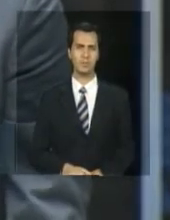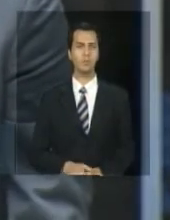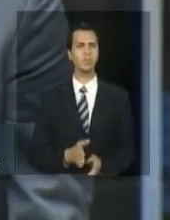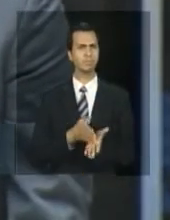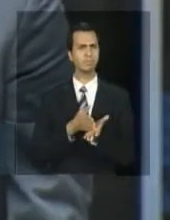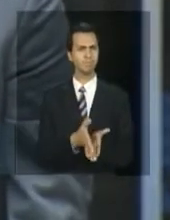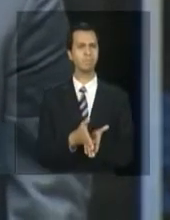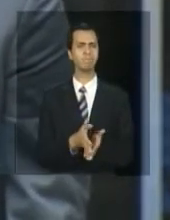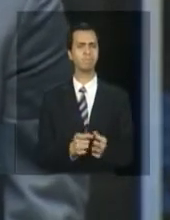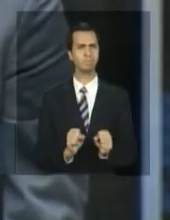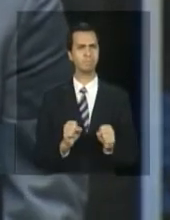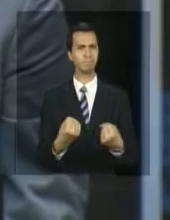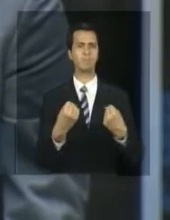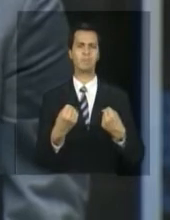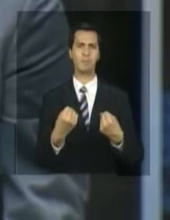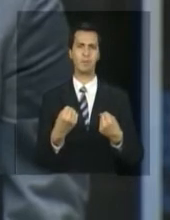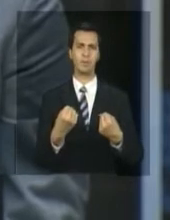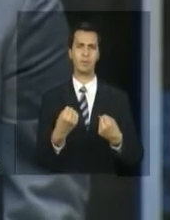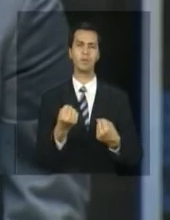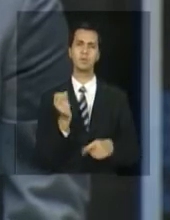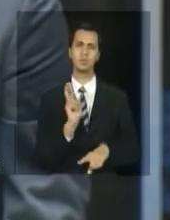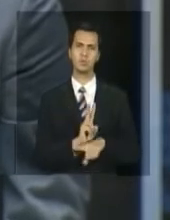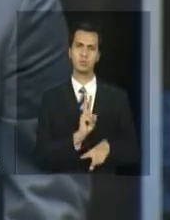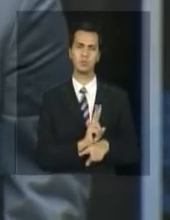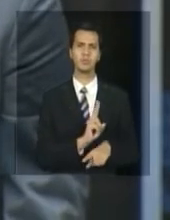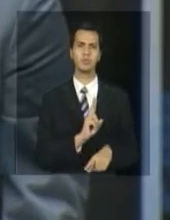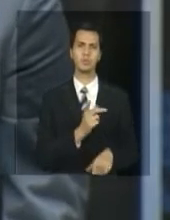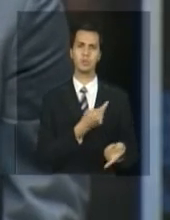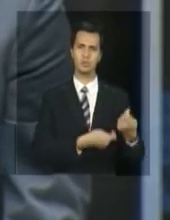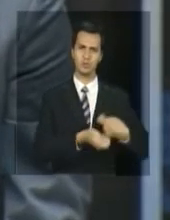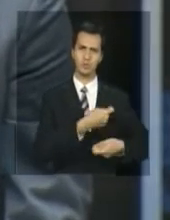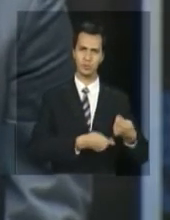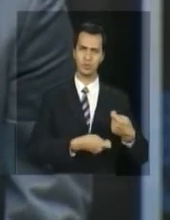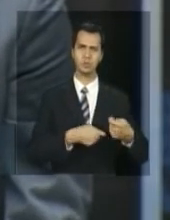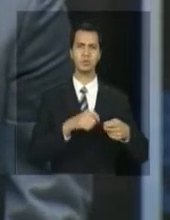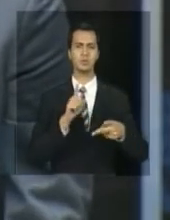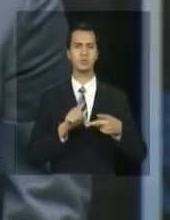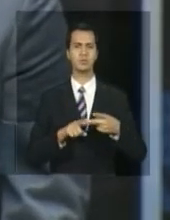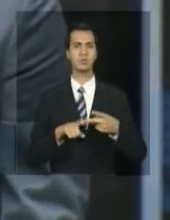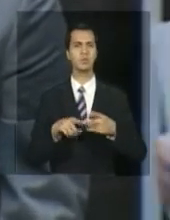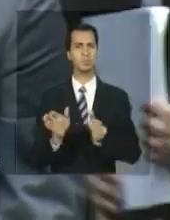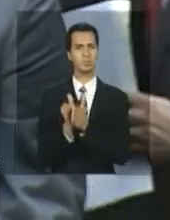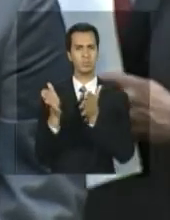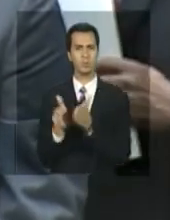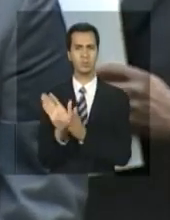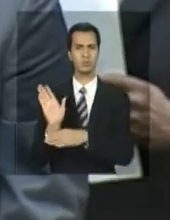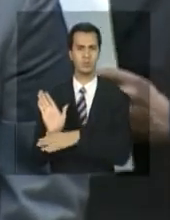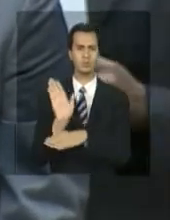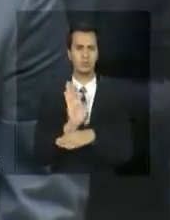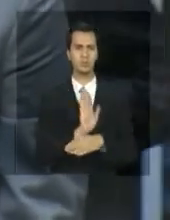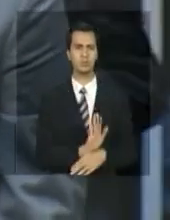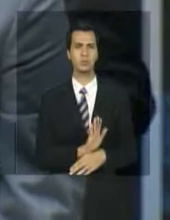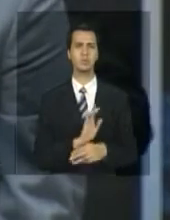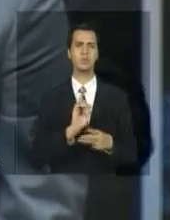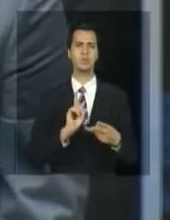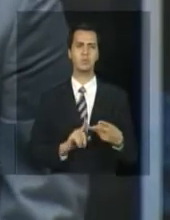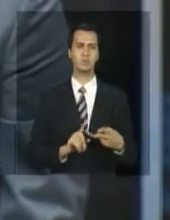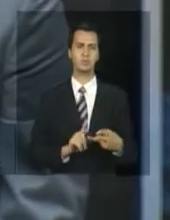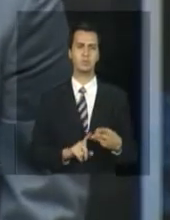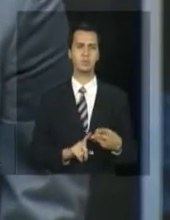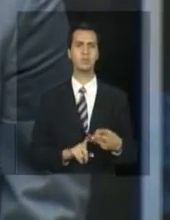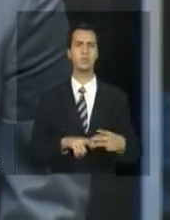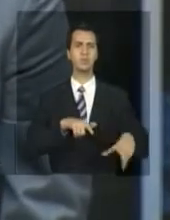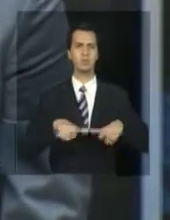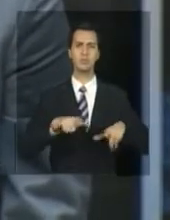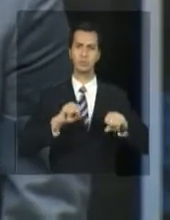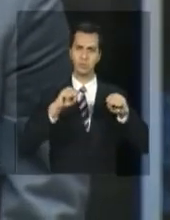sólidos fundamentos, com a estabilidade macroeconômica, redução das desigualdades, qualificação da força